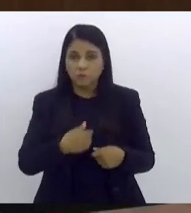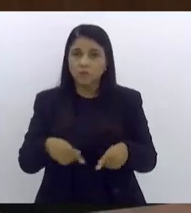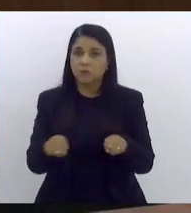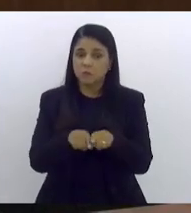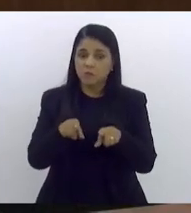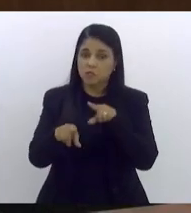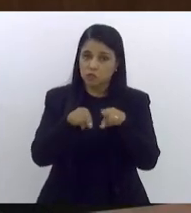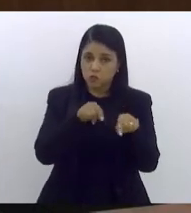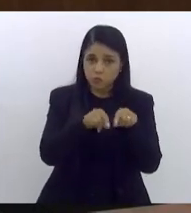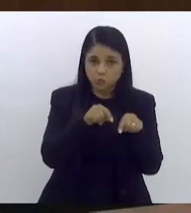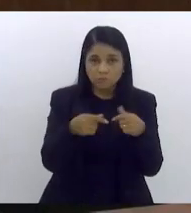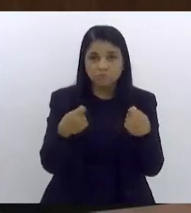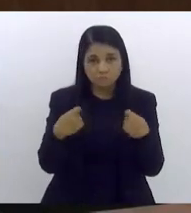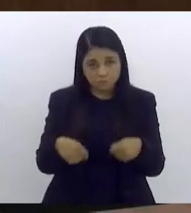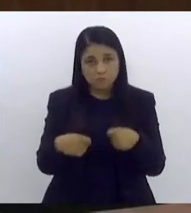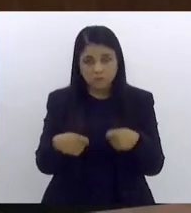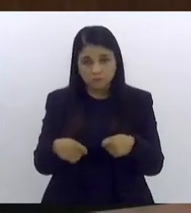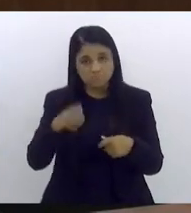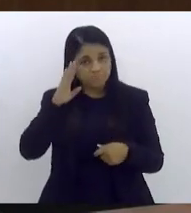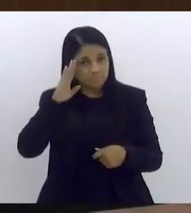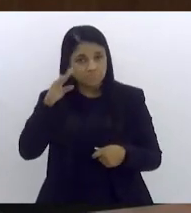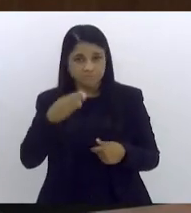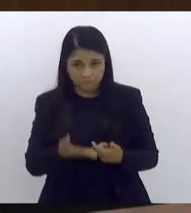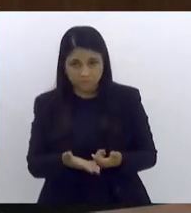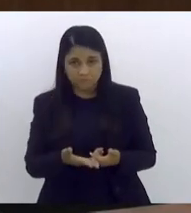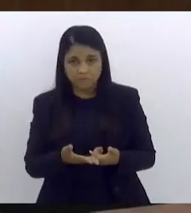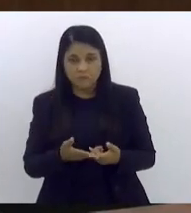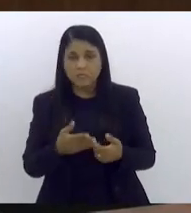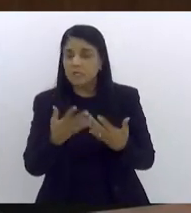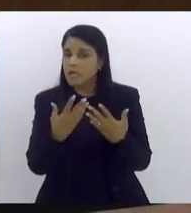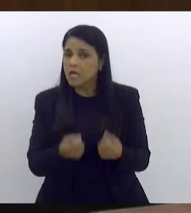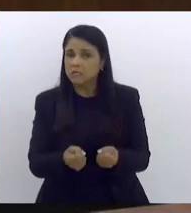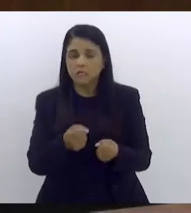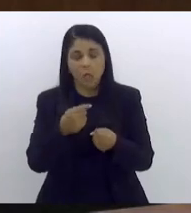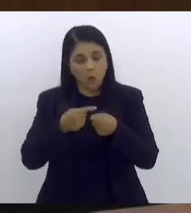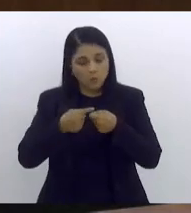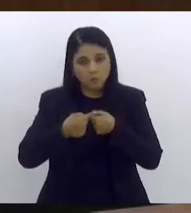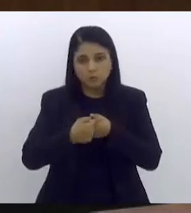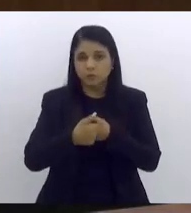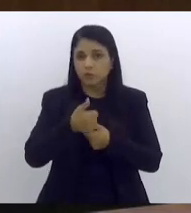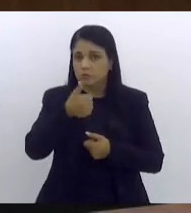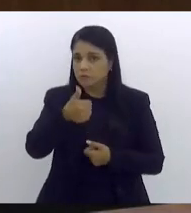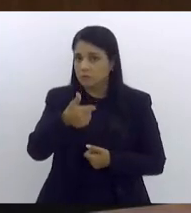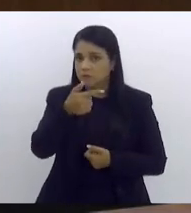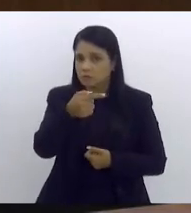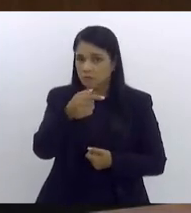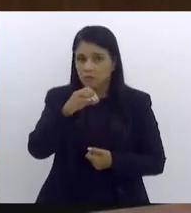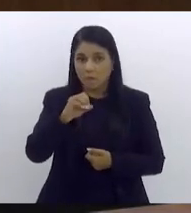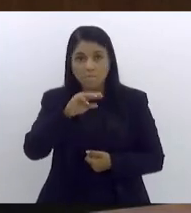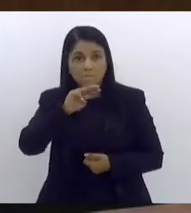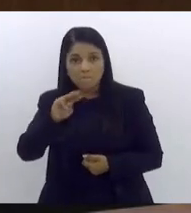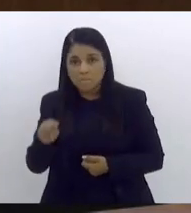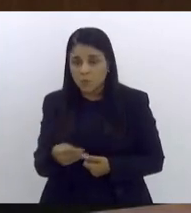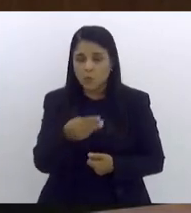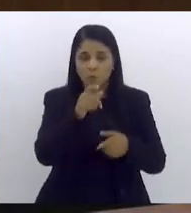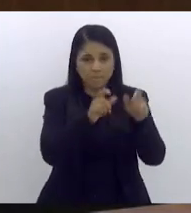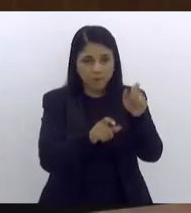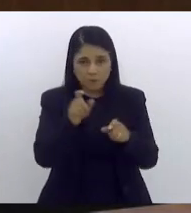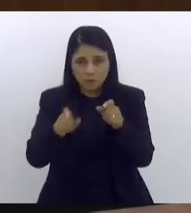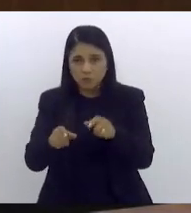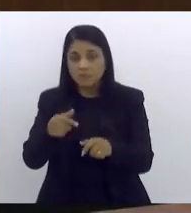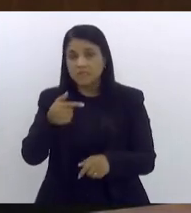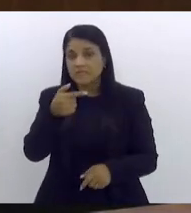É inaceitável um município com 170 mil habitantes, 7 bilhões e meio